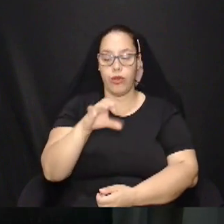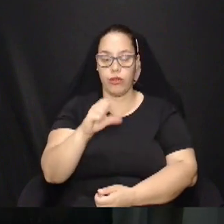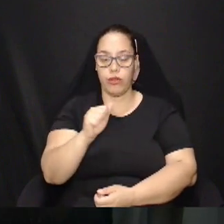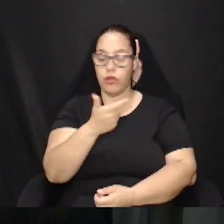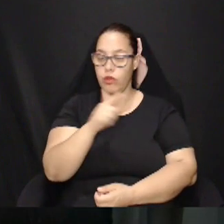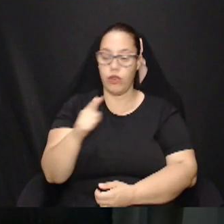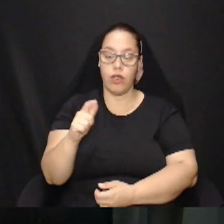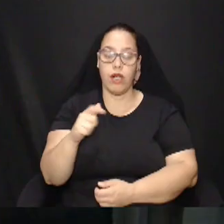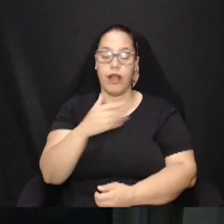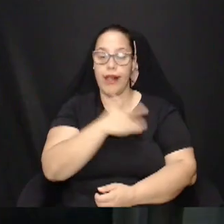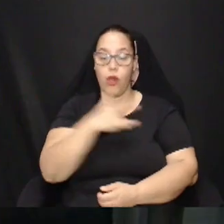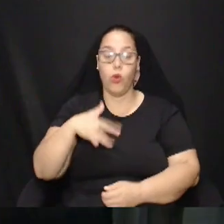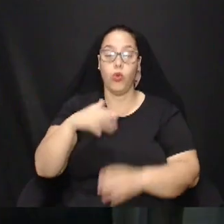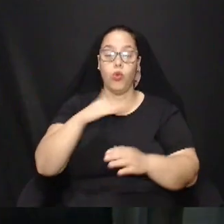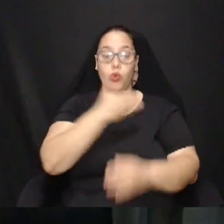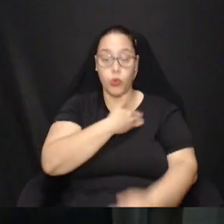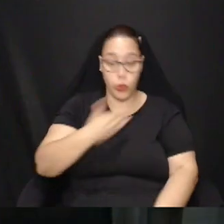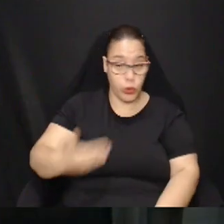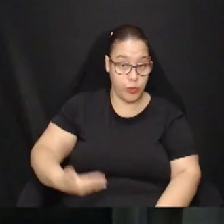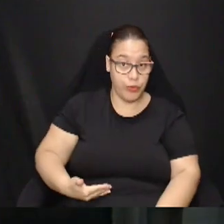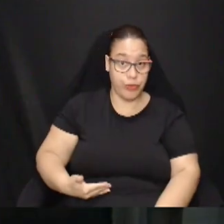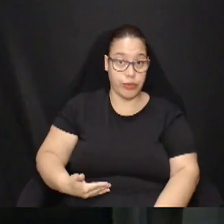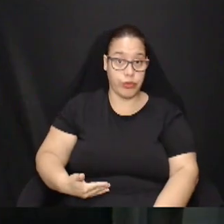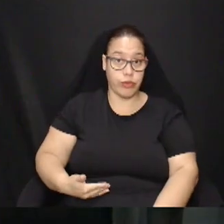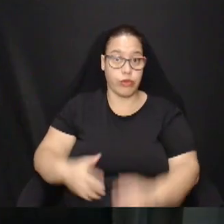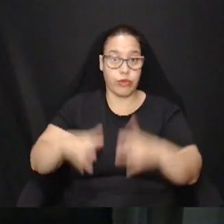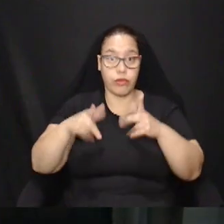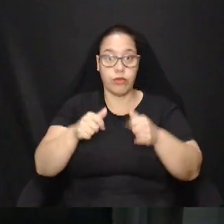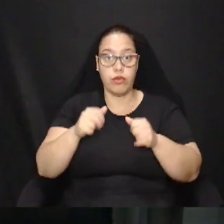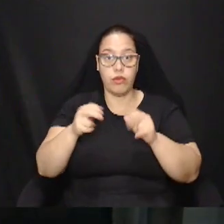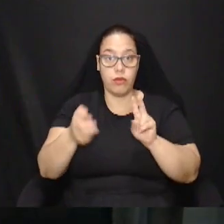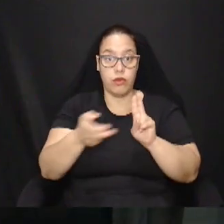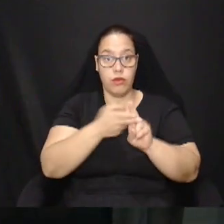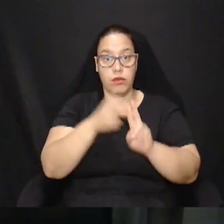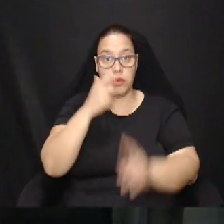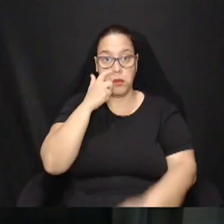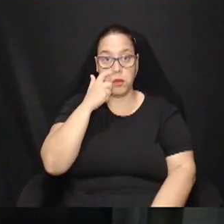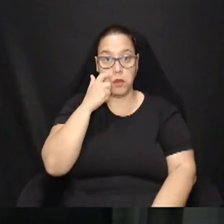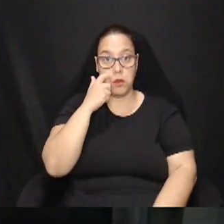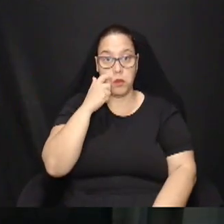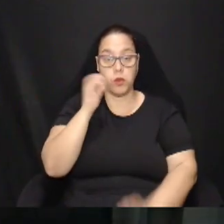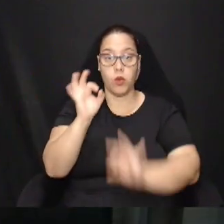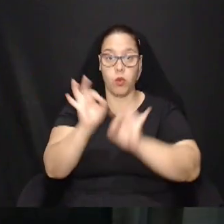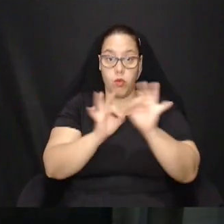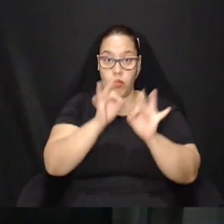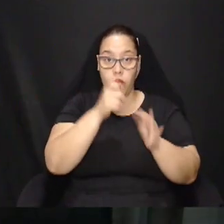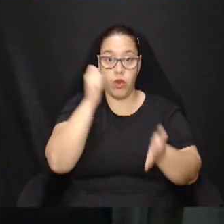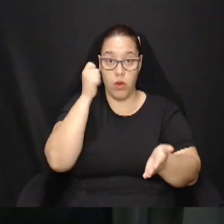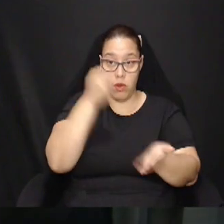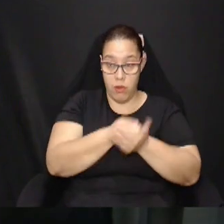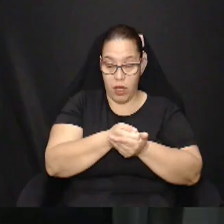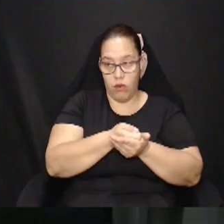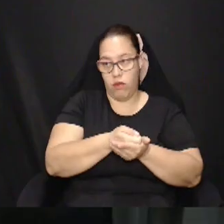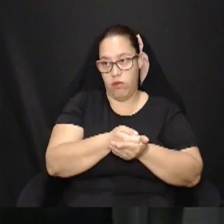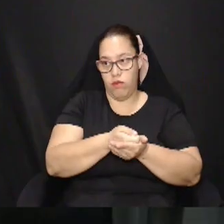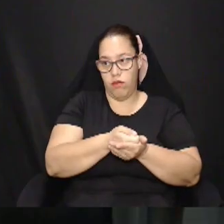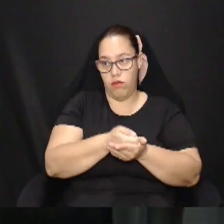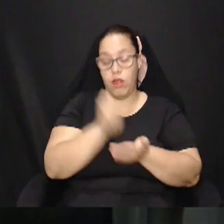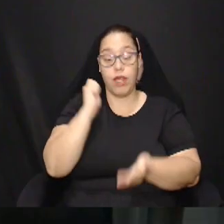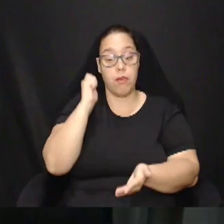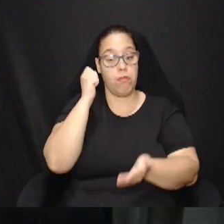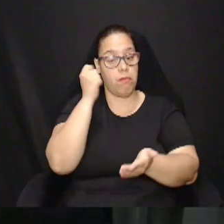pública. Todos os suíços têm que ter um plano de saúde pago, porque senão não